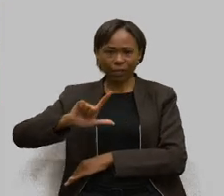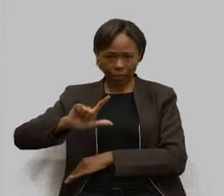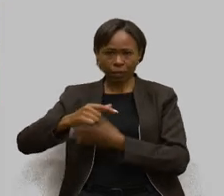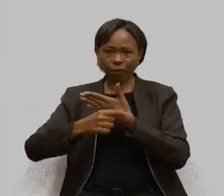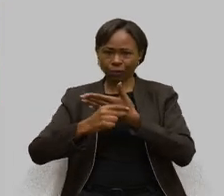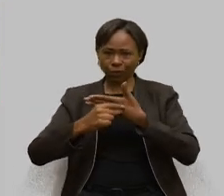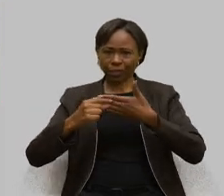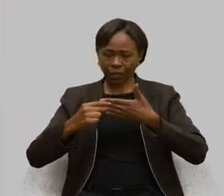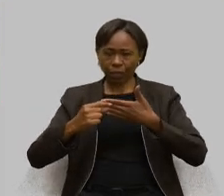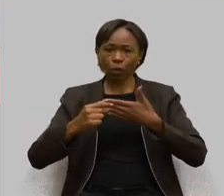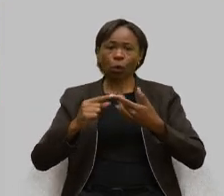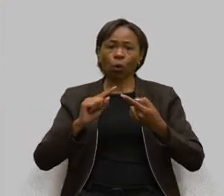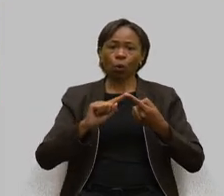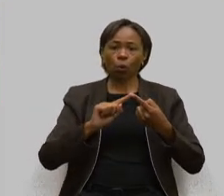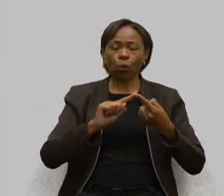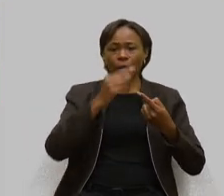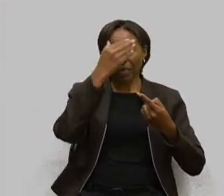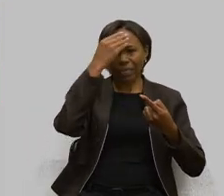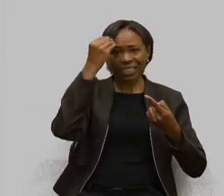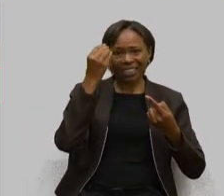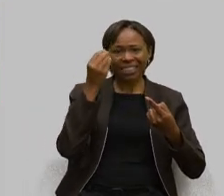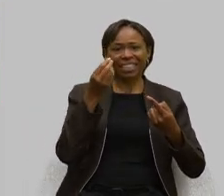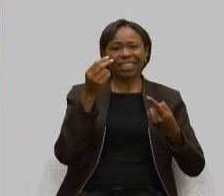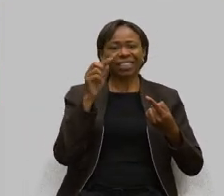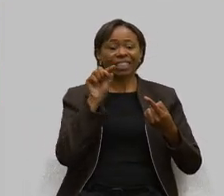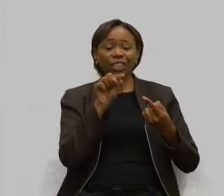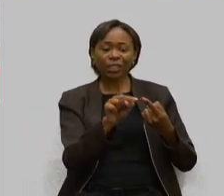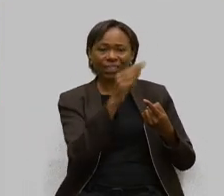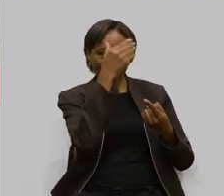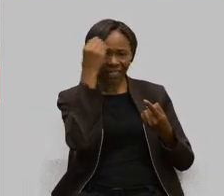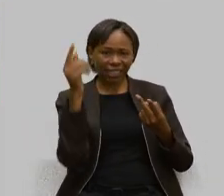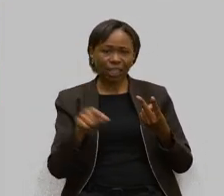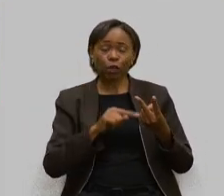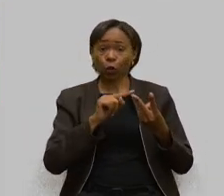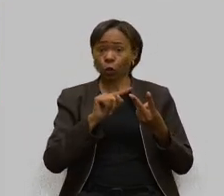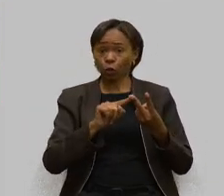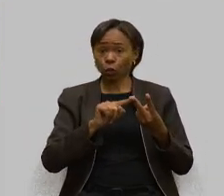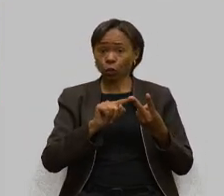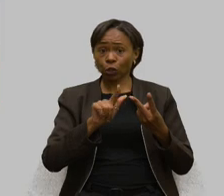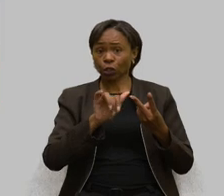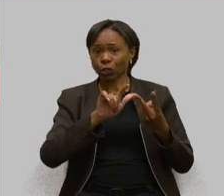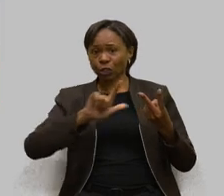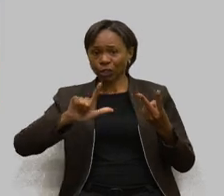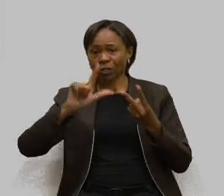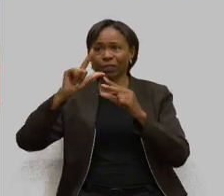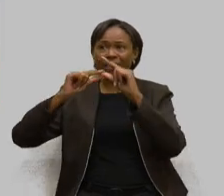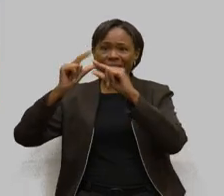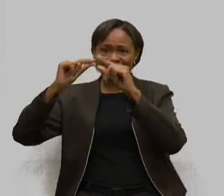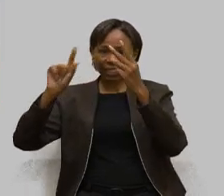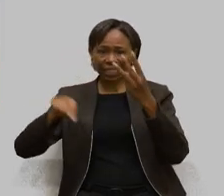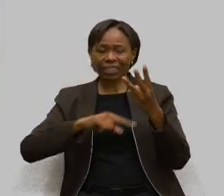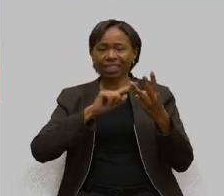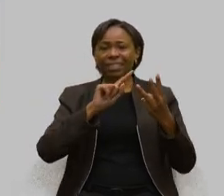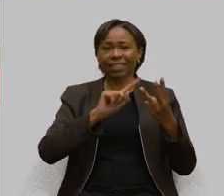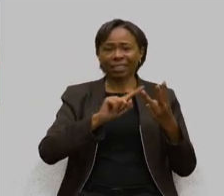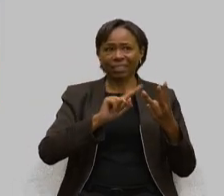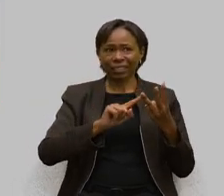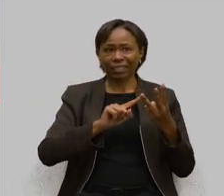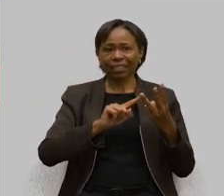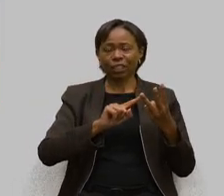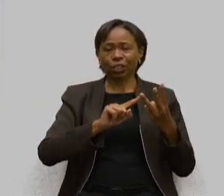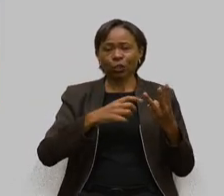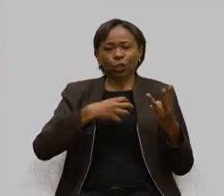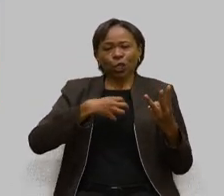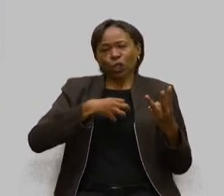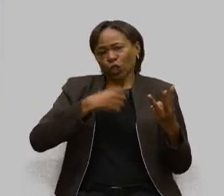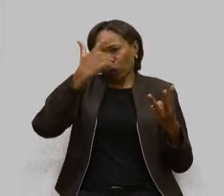Um Esqueci de Te Esquecer livro dois Gil e as estrelas livro três do jeitinho